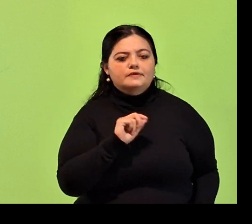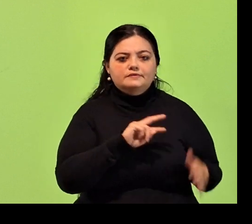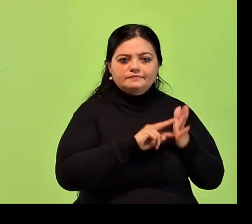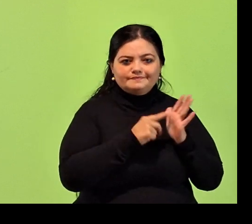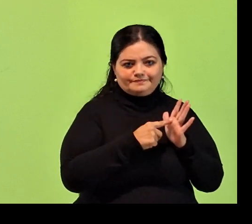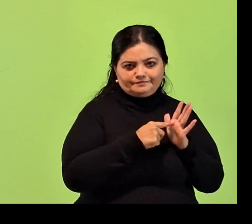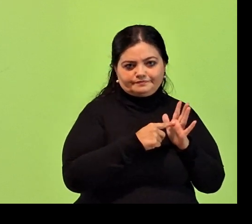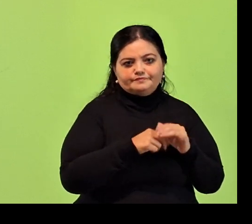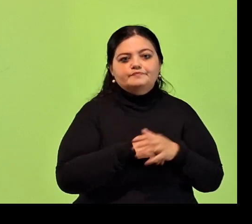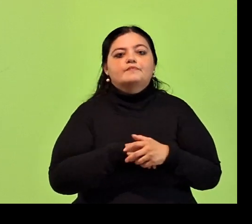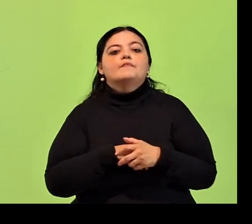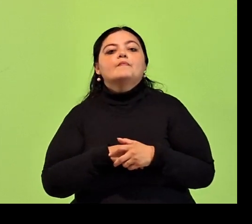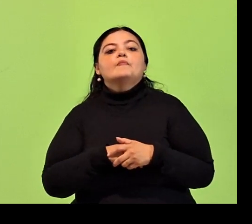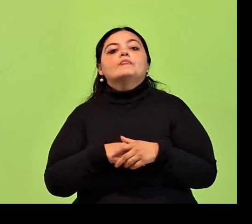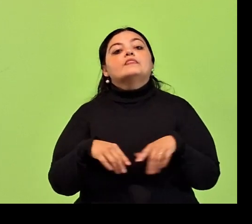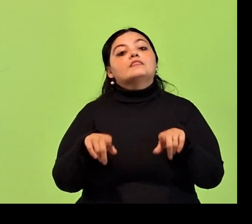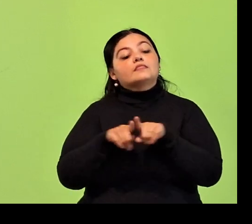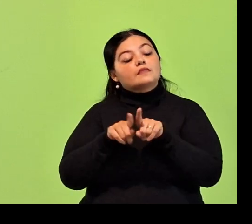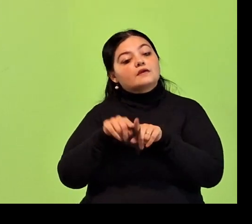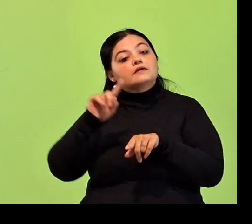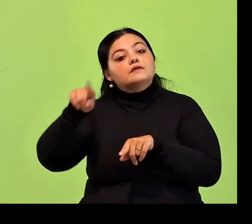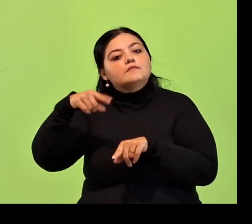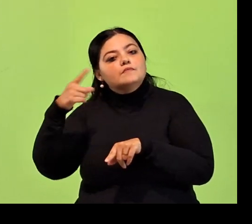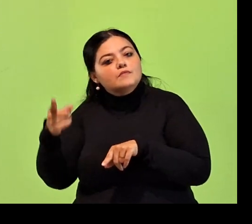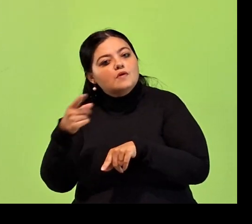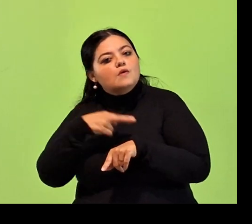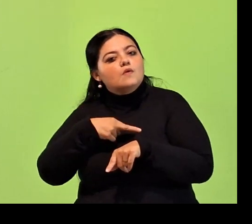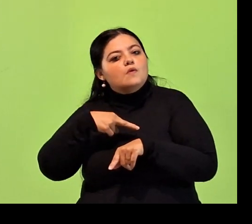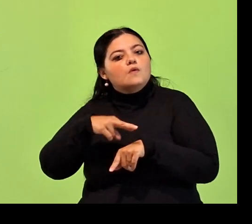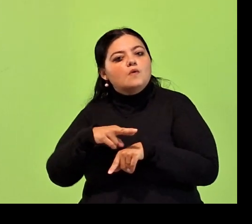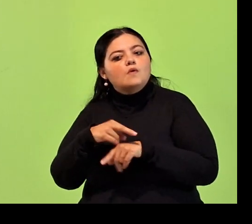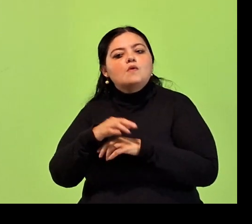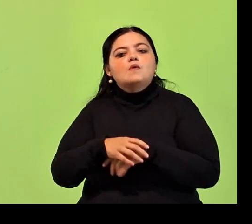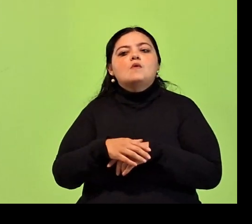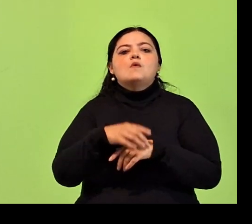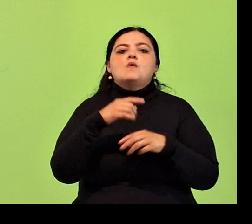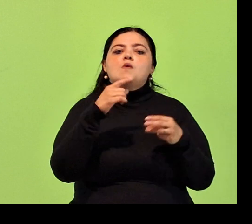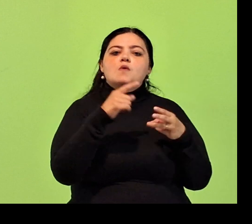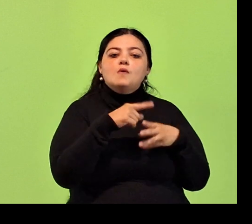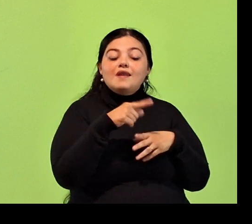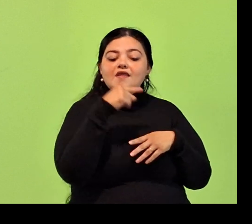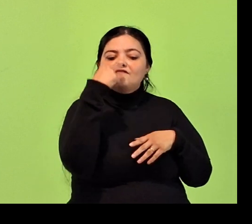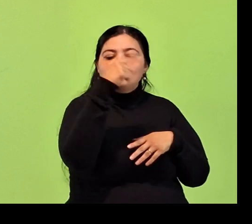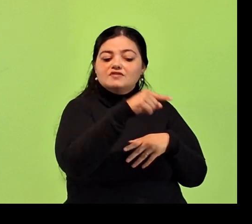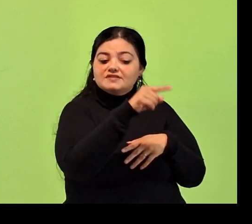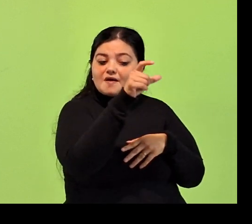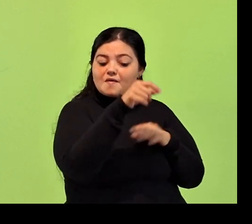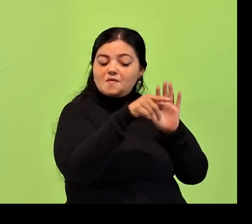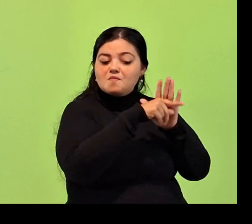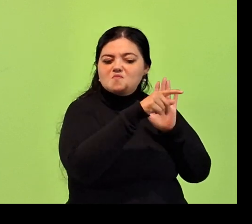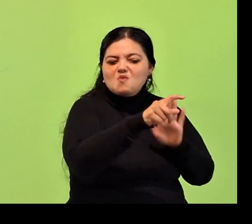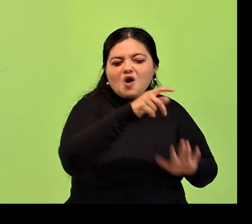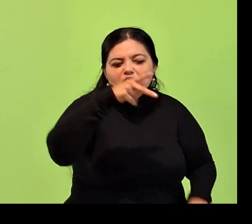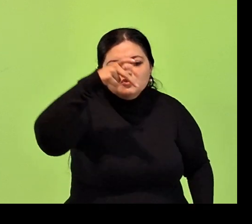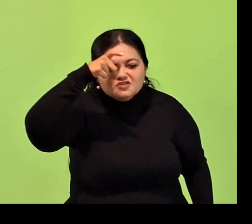na constituinte da seita, Zuíta será Satã no 3º milênio. É a premonição demoníaca do